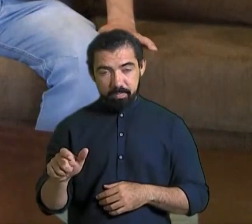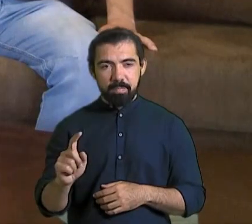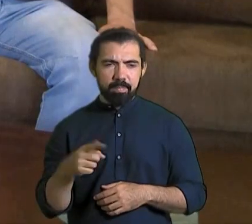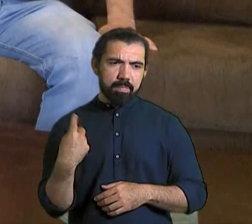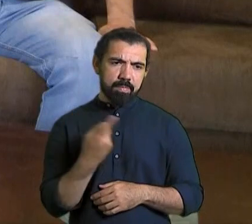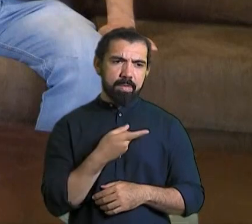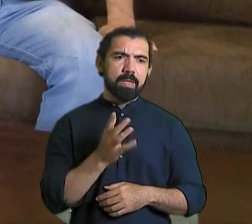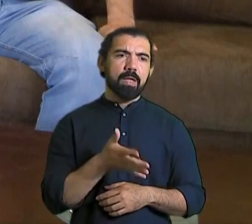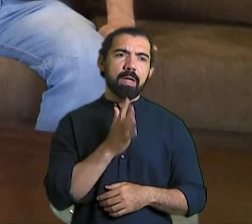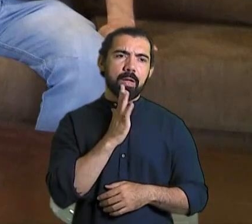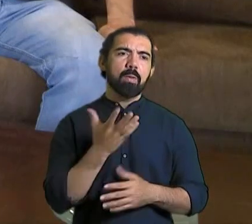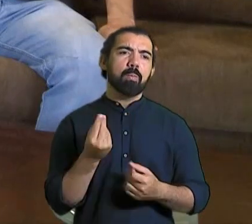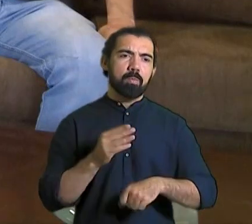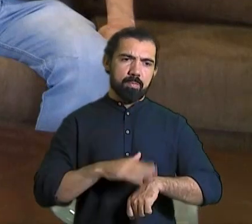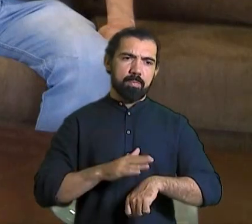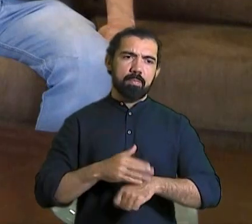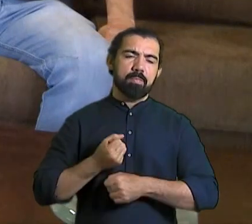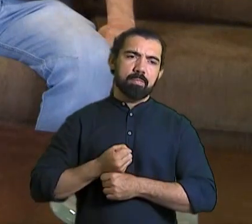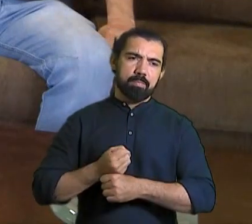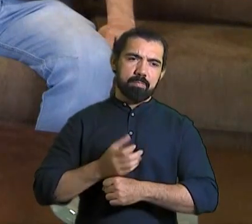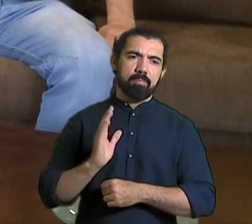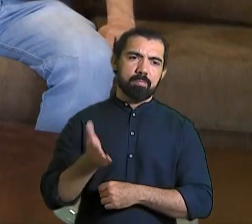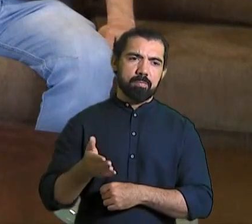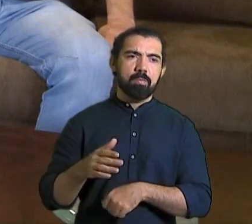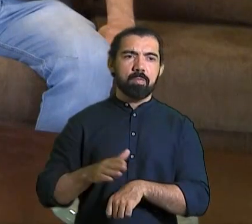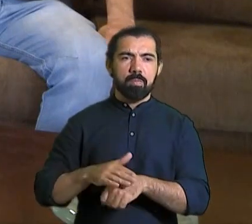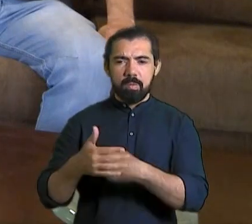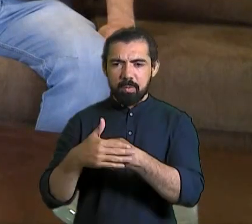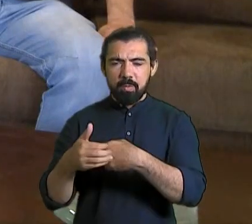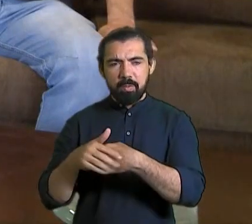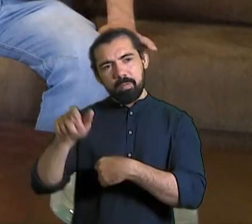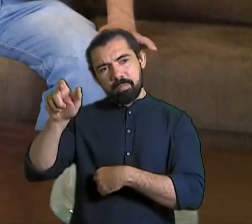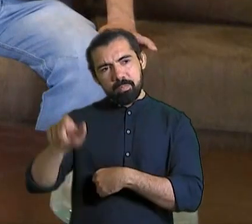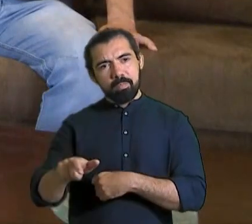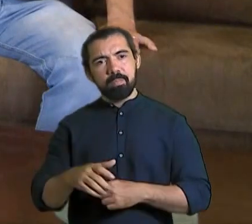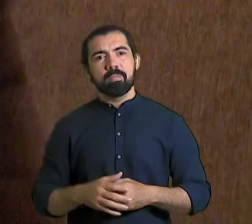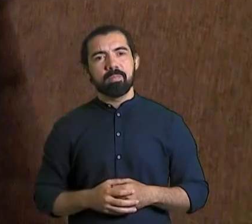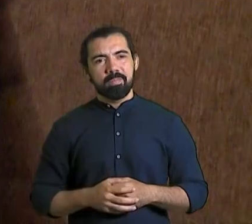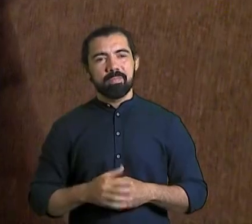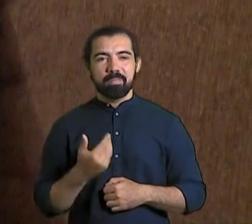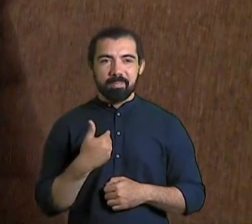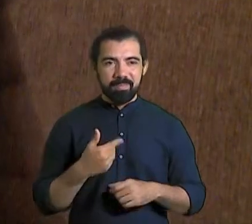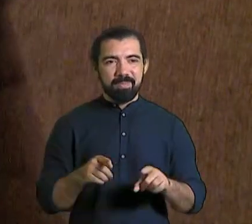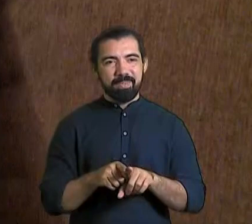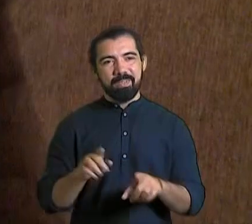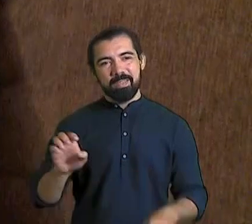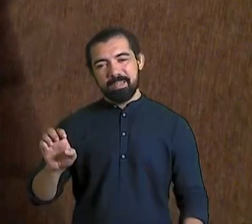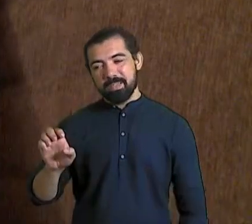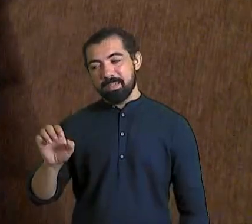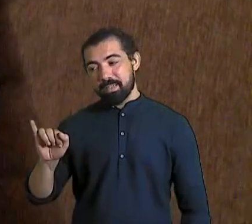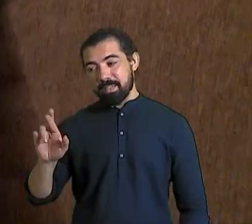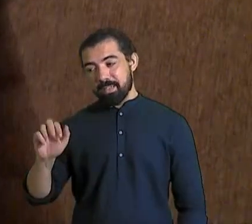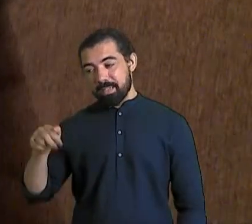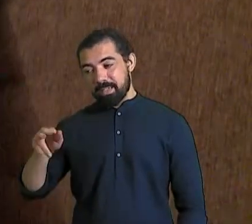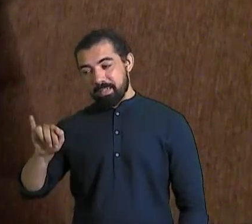já conhece há bastante tempo e que nutre um carinho muito grande por você, tanto eu como a Irani, né?